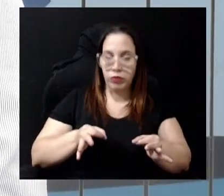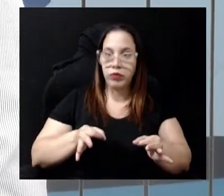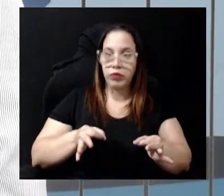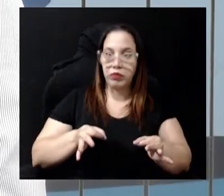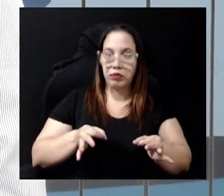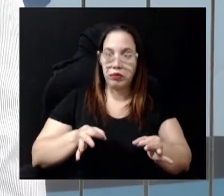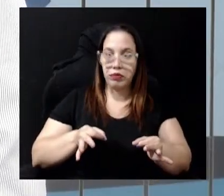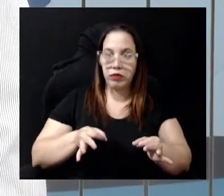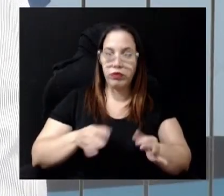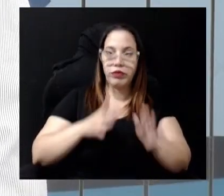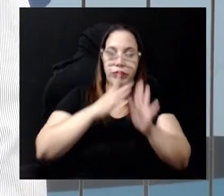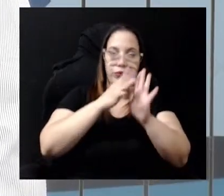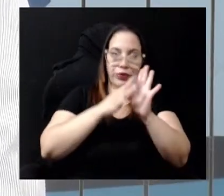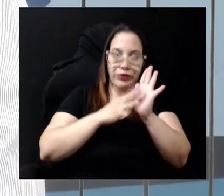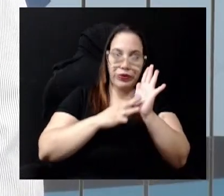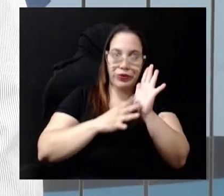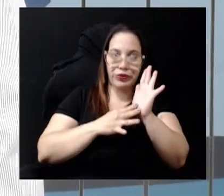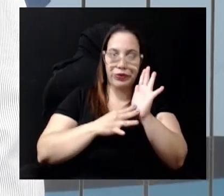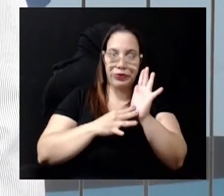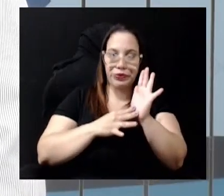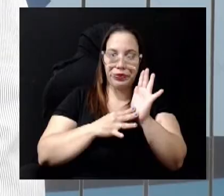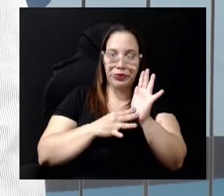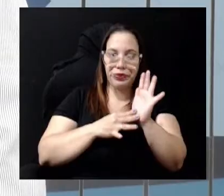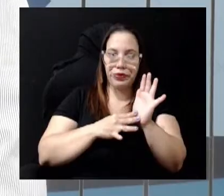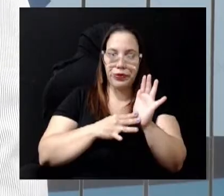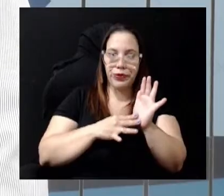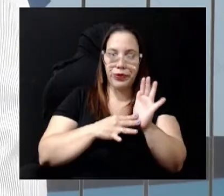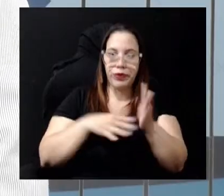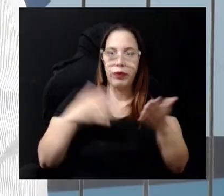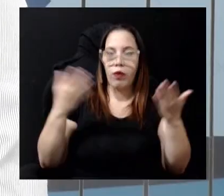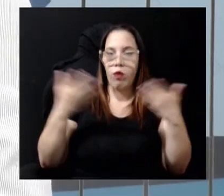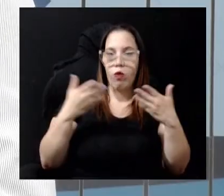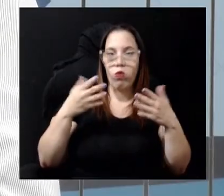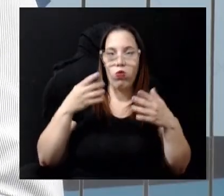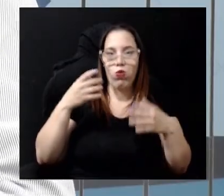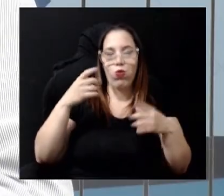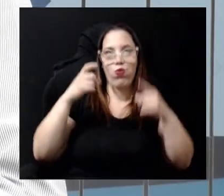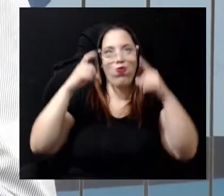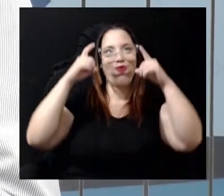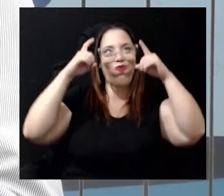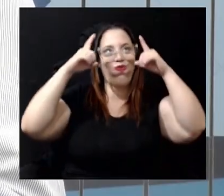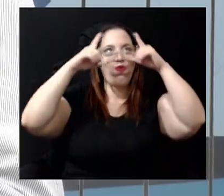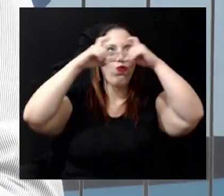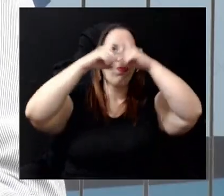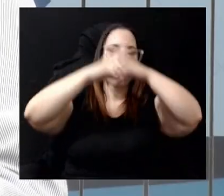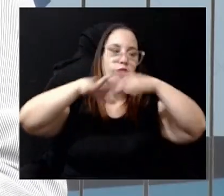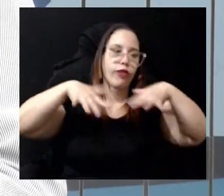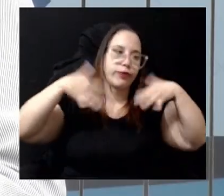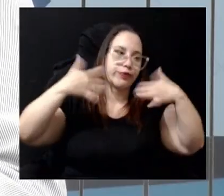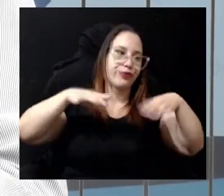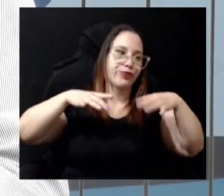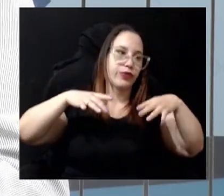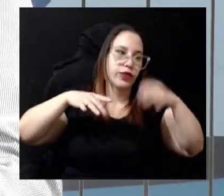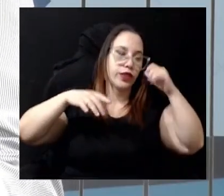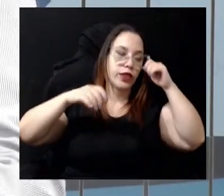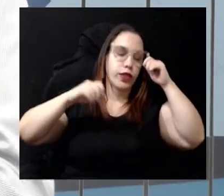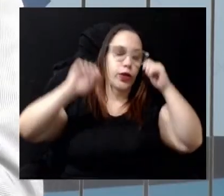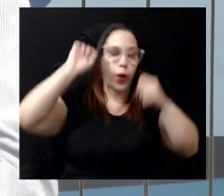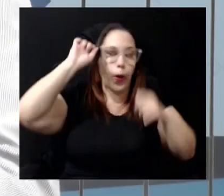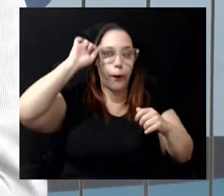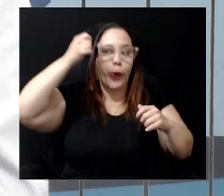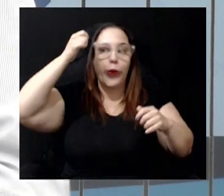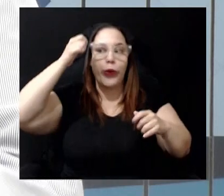dentro dos cronogramas. Agora, é difícil. Sempre, de um momento para o outro, você virar a chave, as pessoas, por